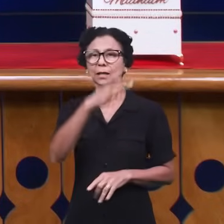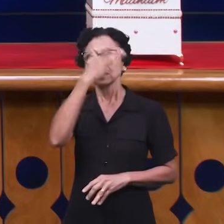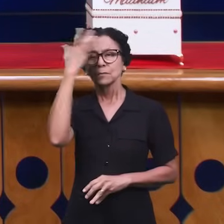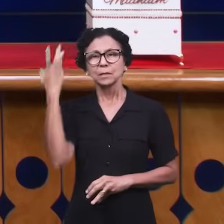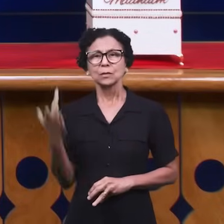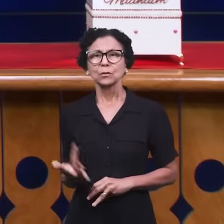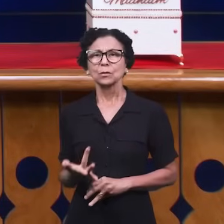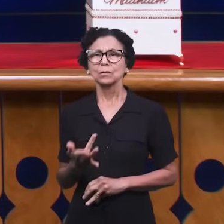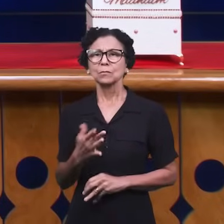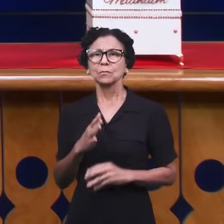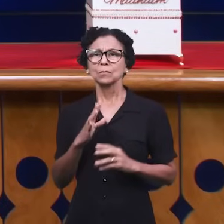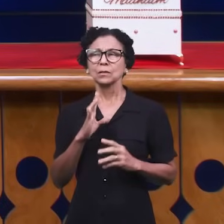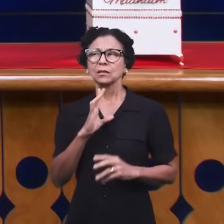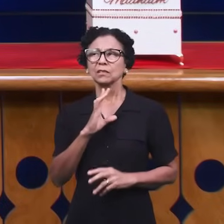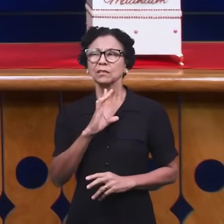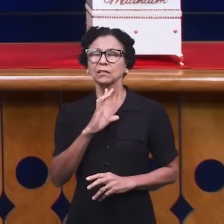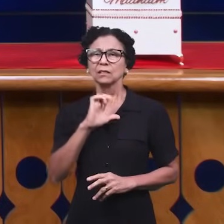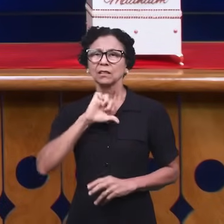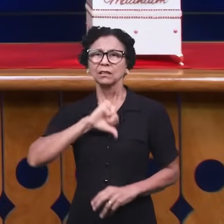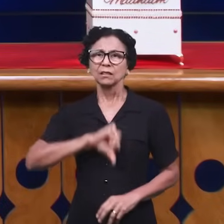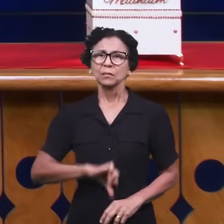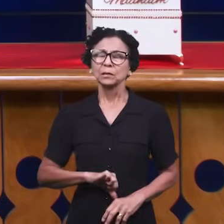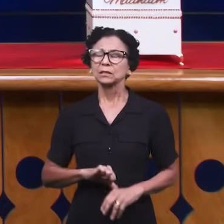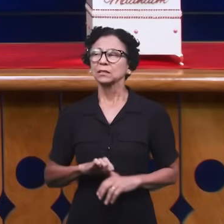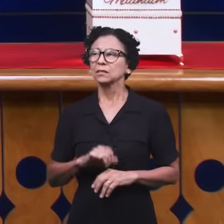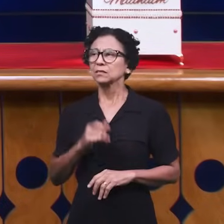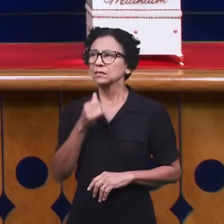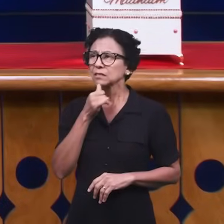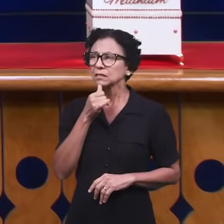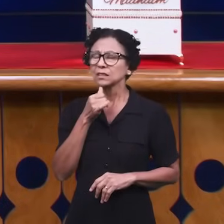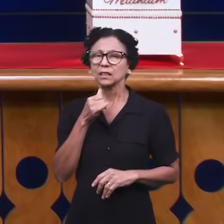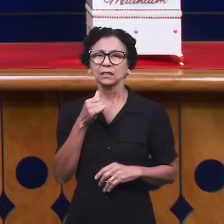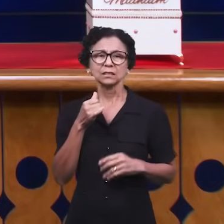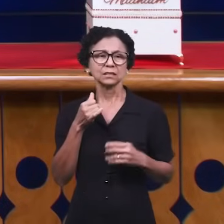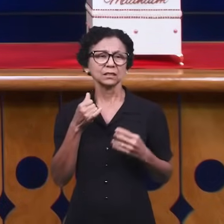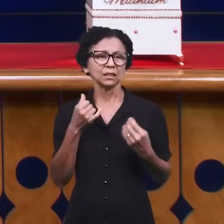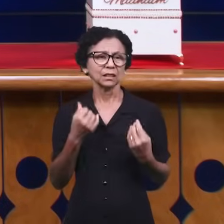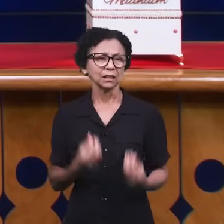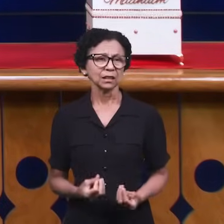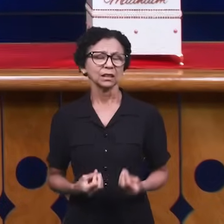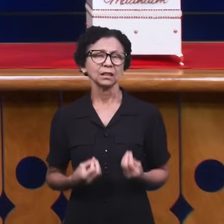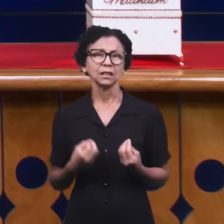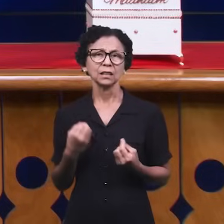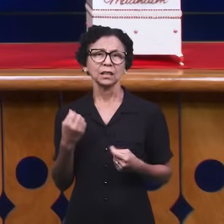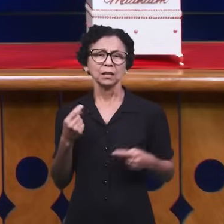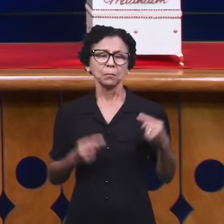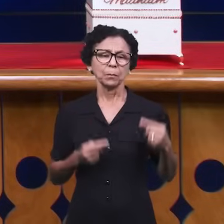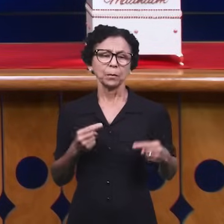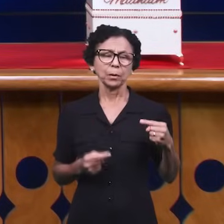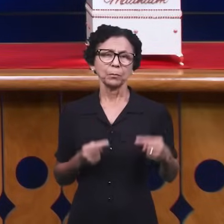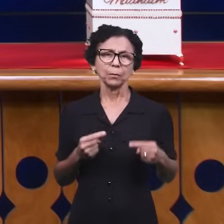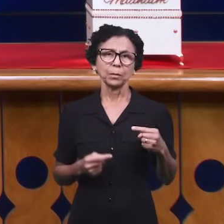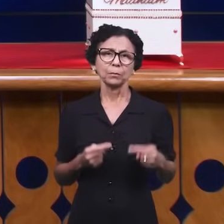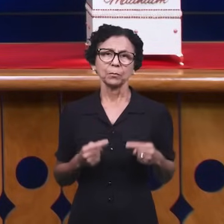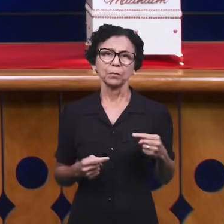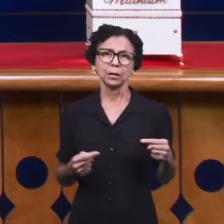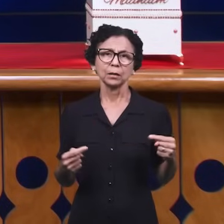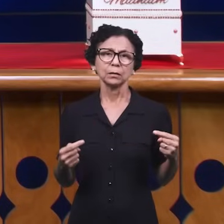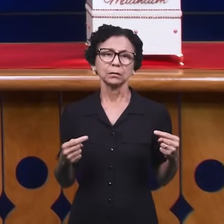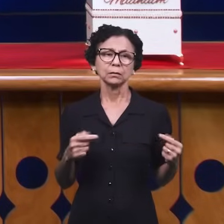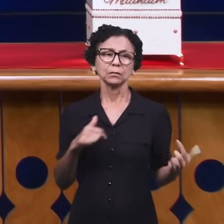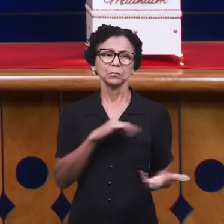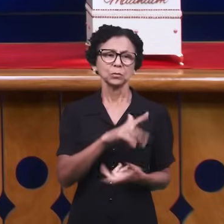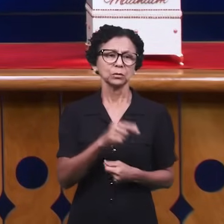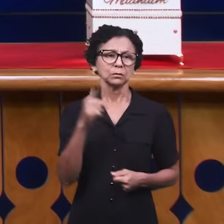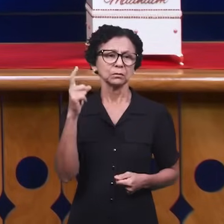depressão, a tristeza, o desânimo e até mesmo a disputa de poder no mundo. Mas Davi não suportou